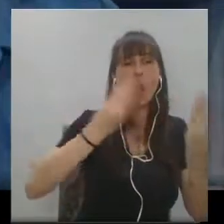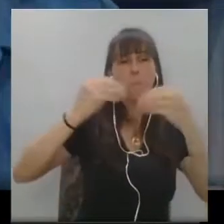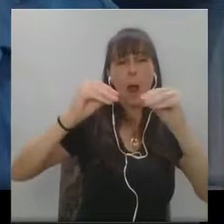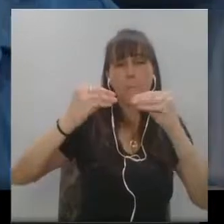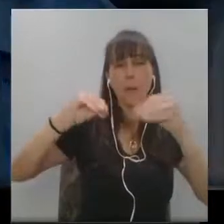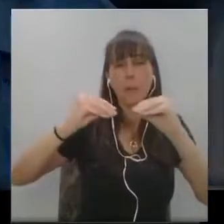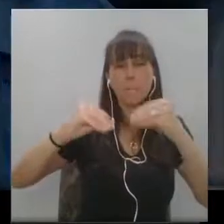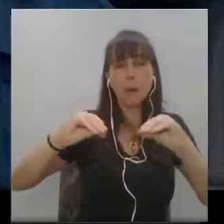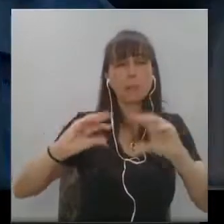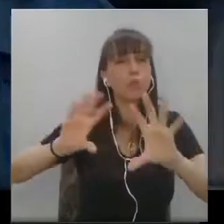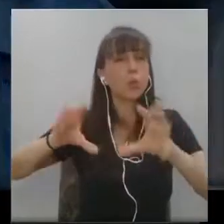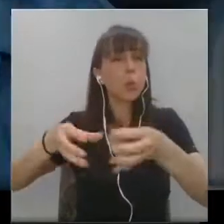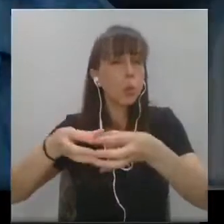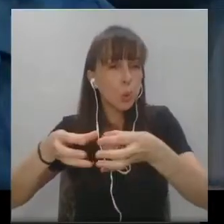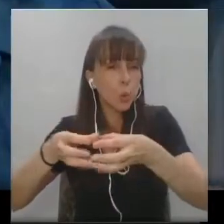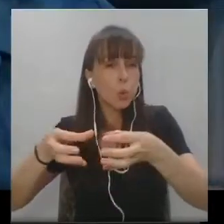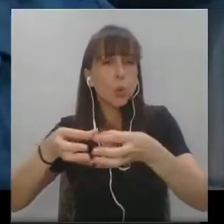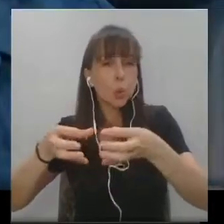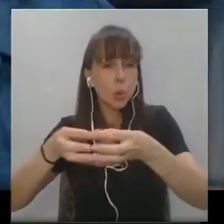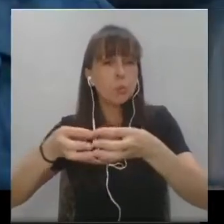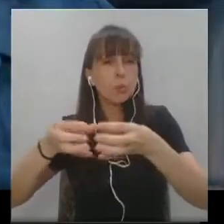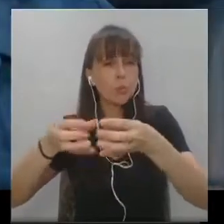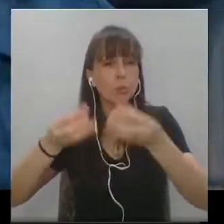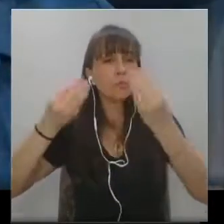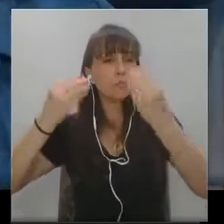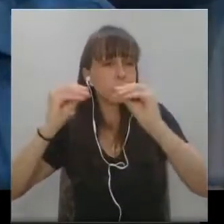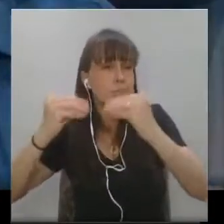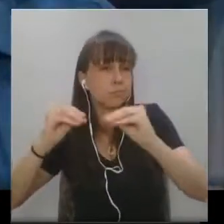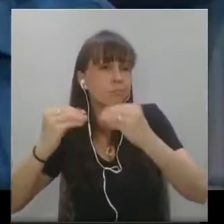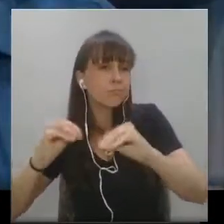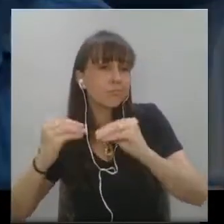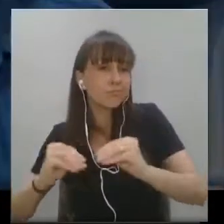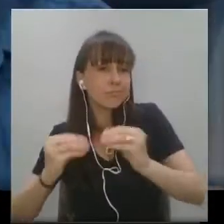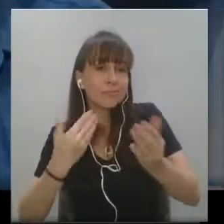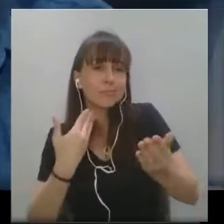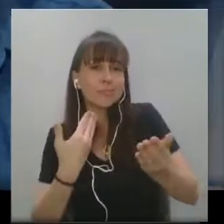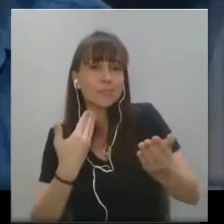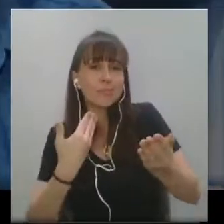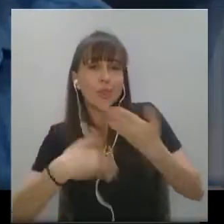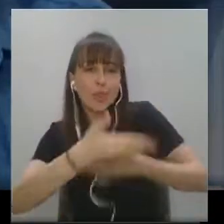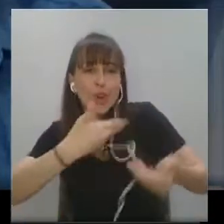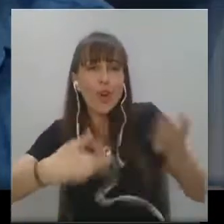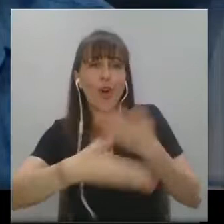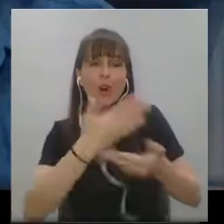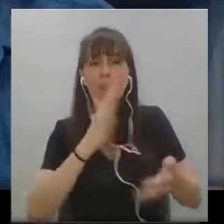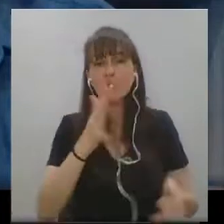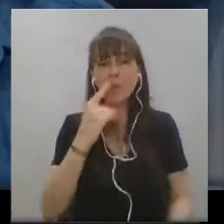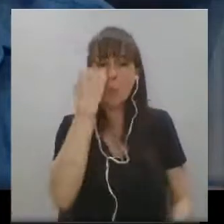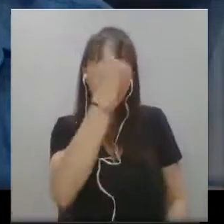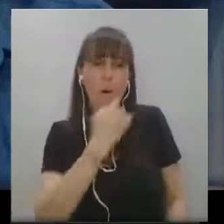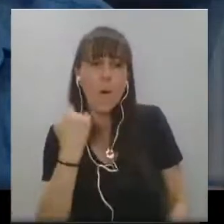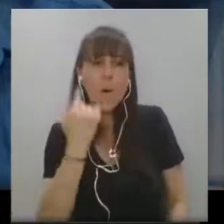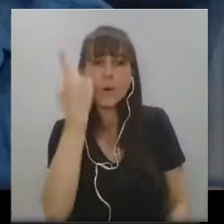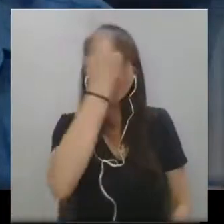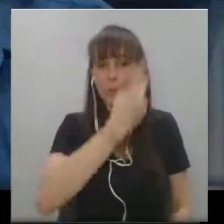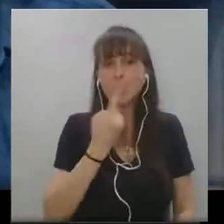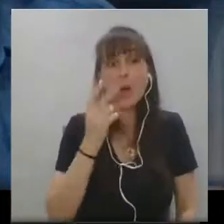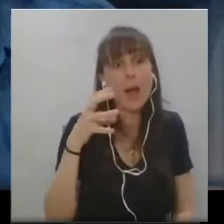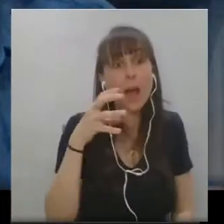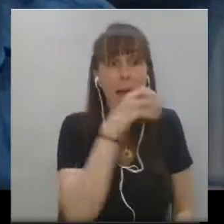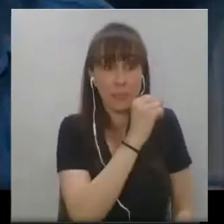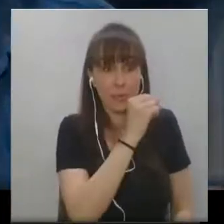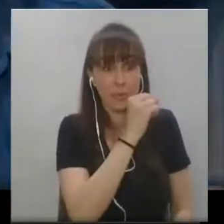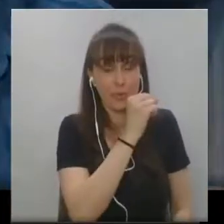vai verificar aquele filme, né? Que filme em geral é 1 hora, 2 horas rápido de ser assistido,